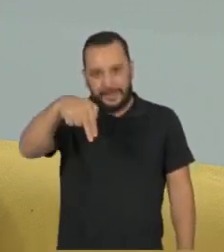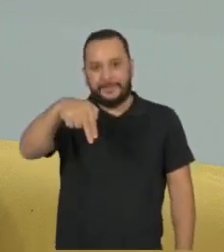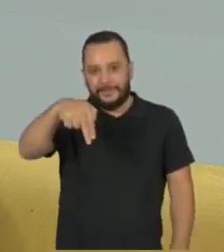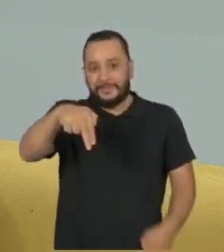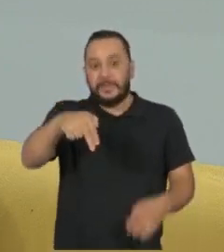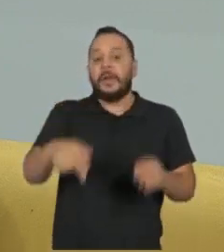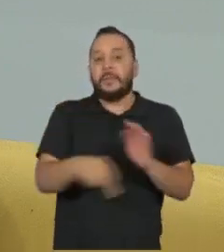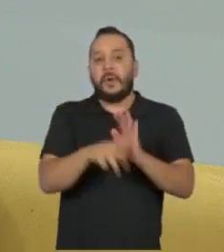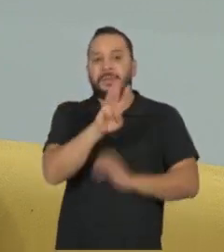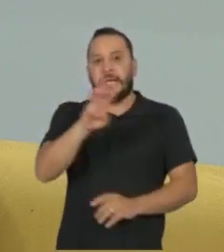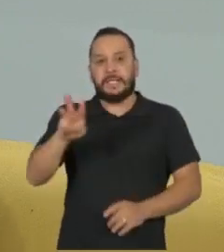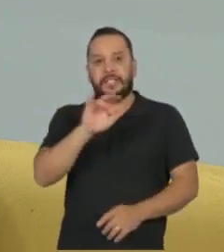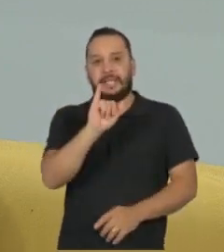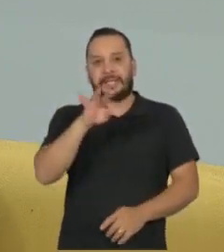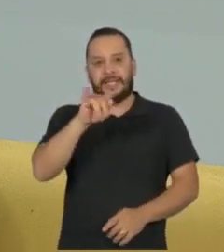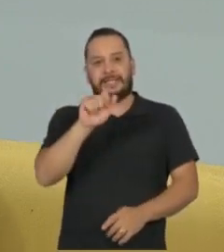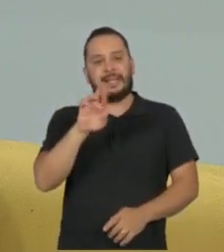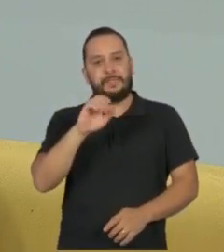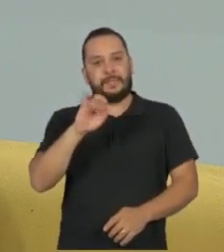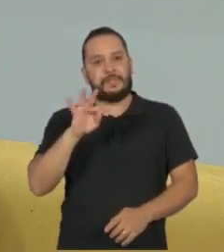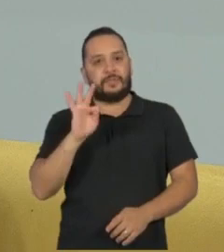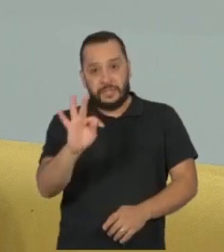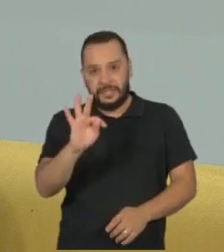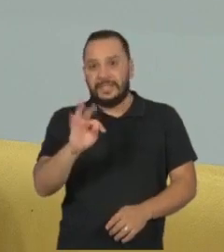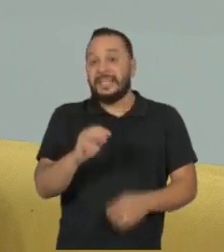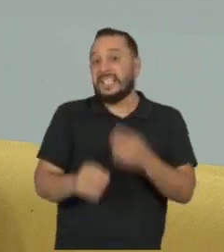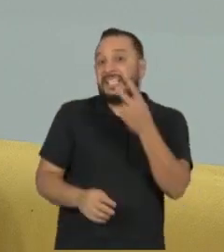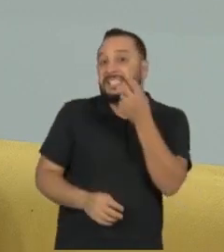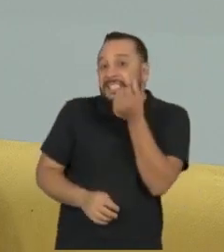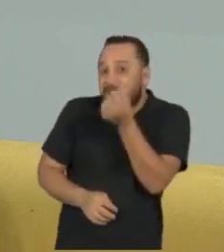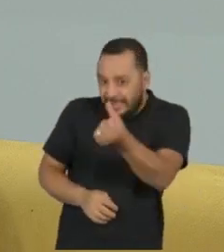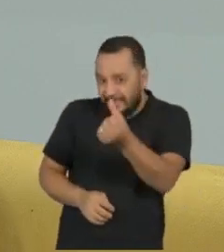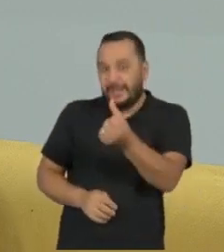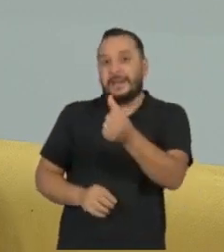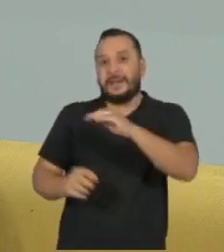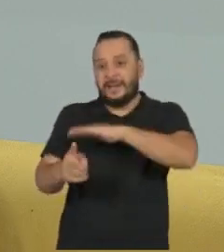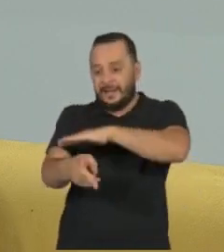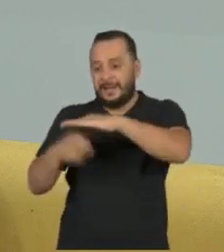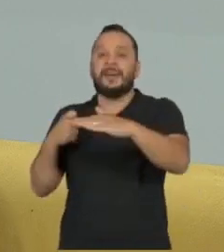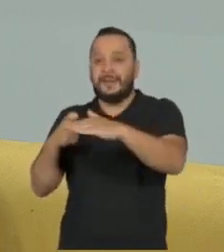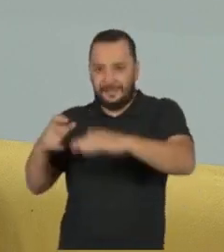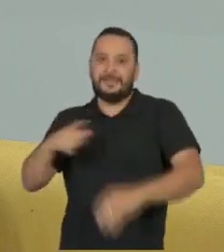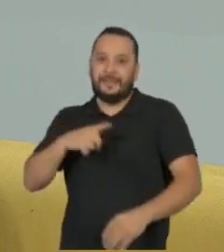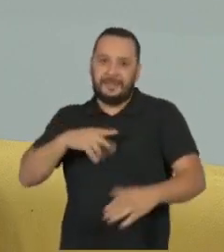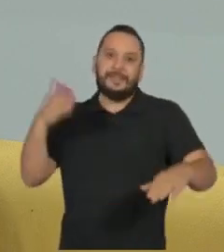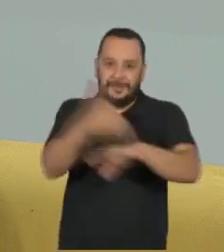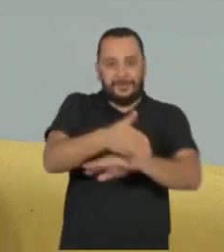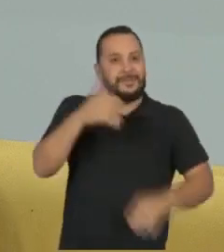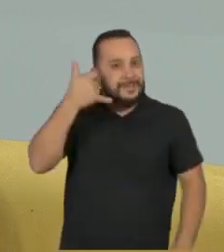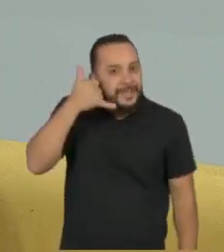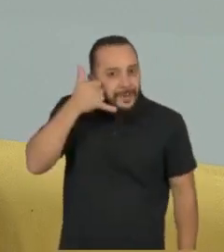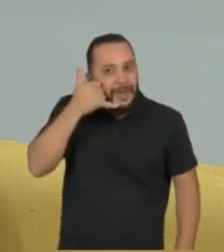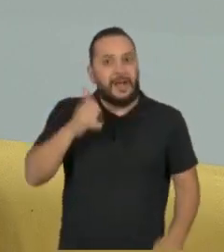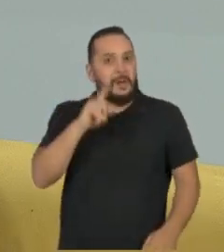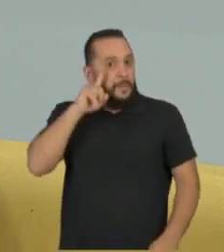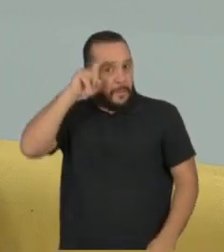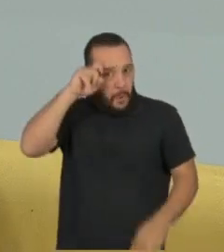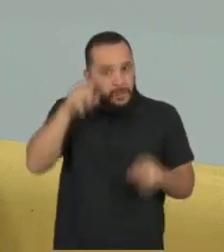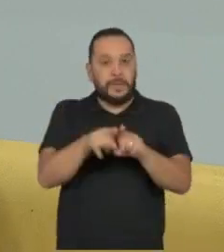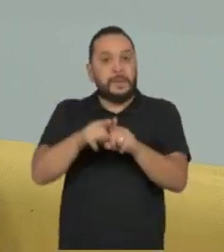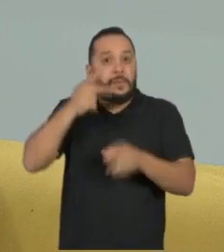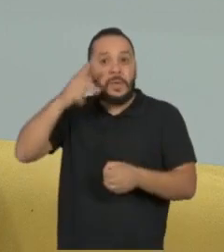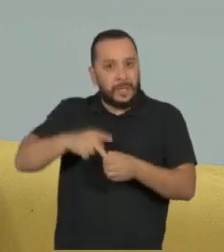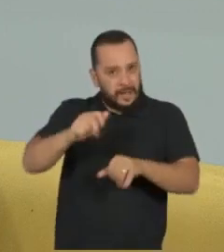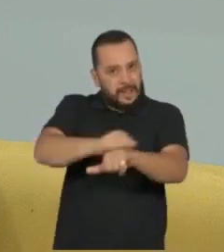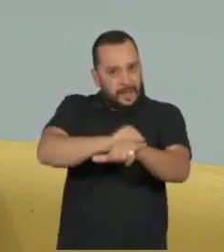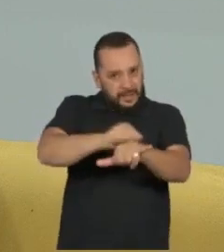Intercept Brasil, e 6 hackers pela invasão de celulares do ministro Sérgio Moro e procuradores da Lava Jato. Os